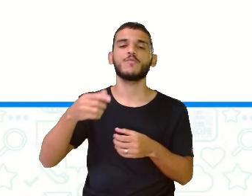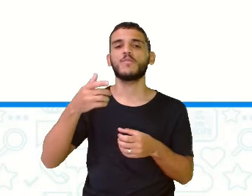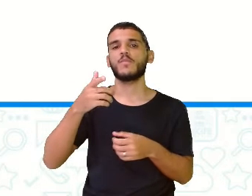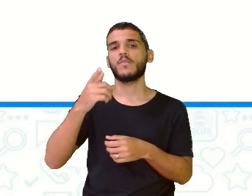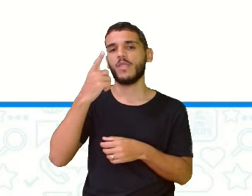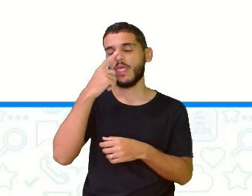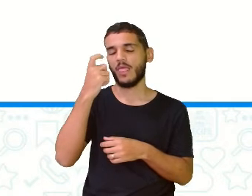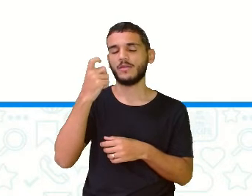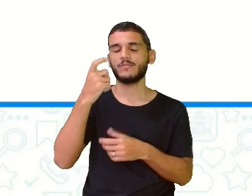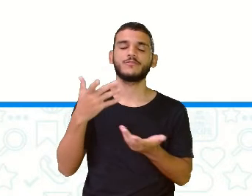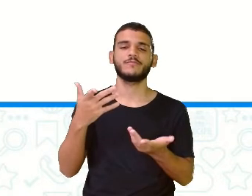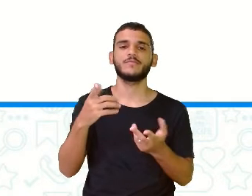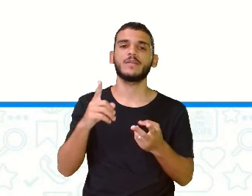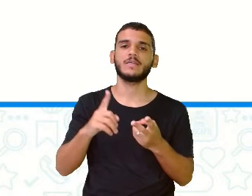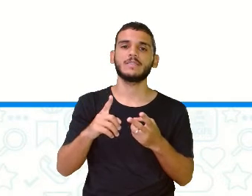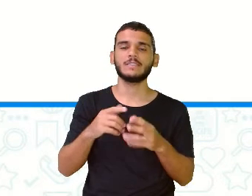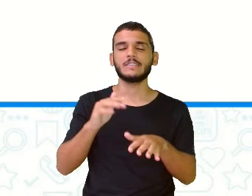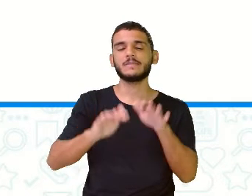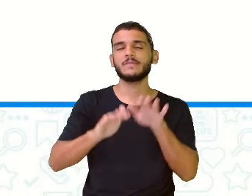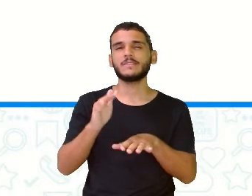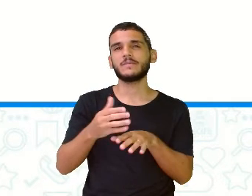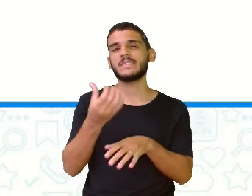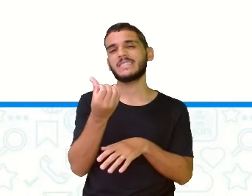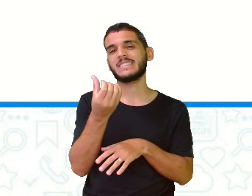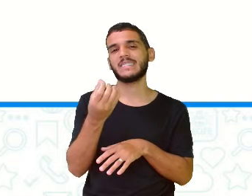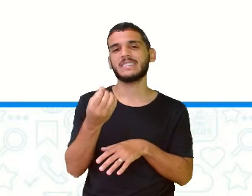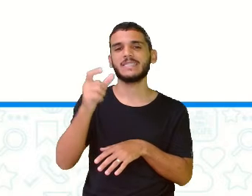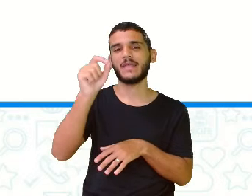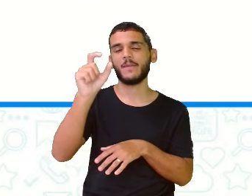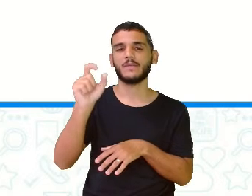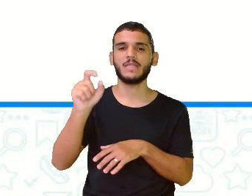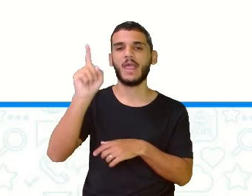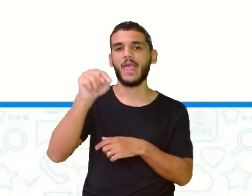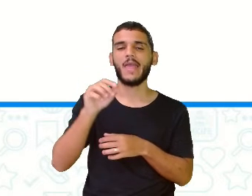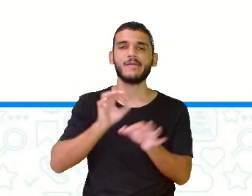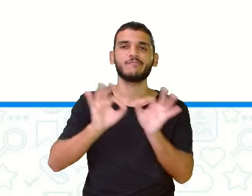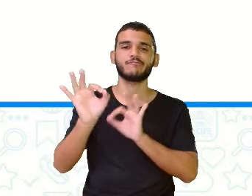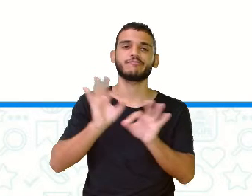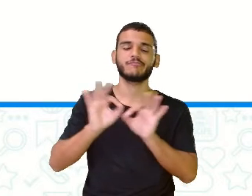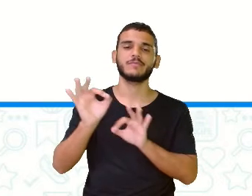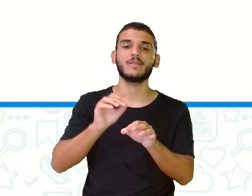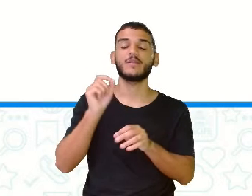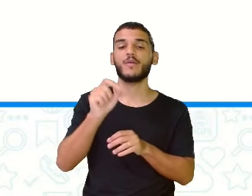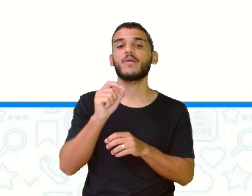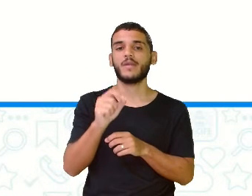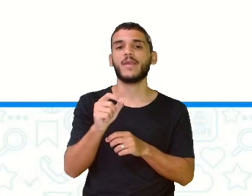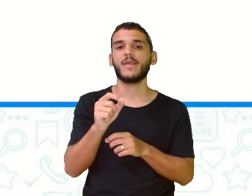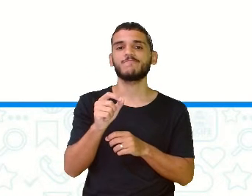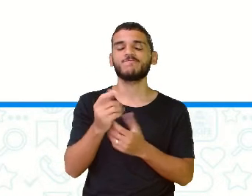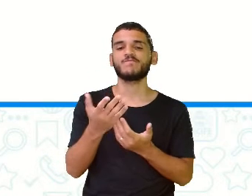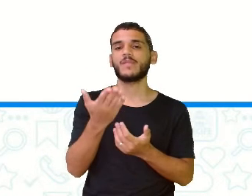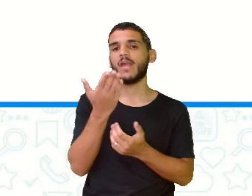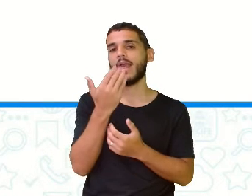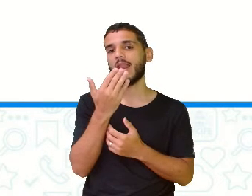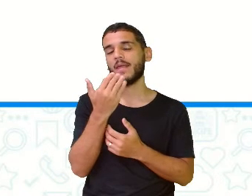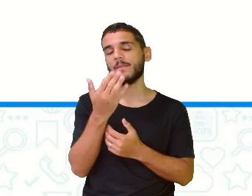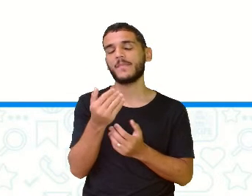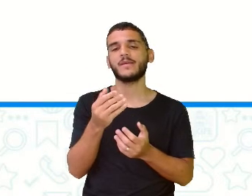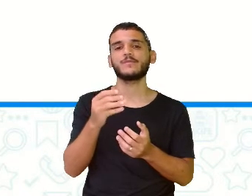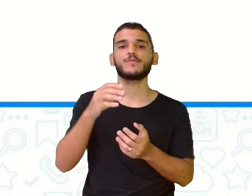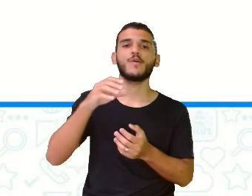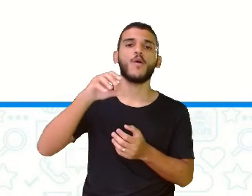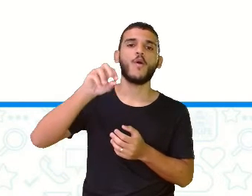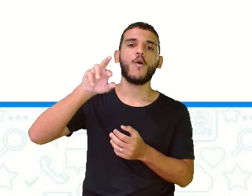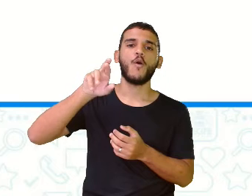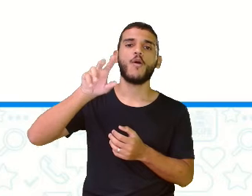parte, aproximadamente 60%, é constituída de material orgânico, isto é, resto de